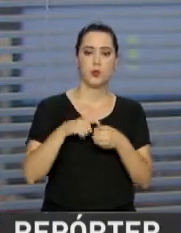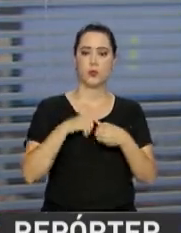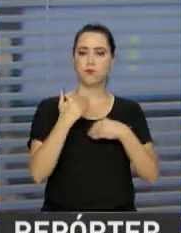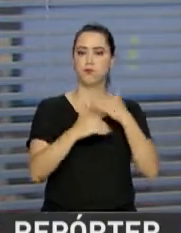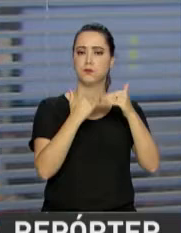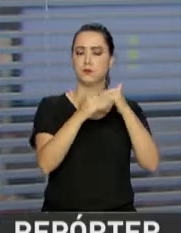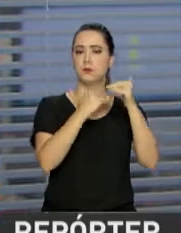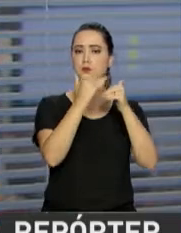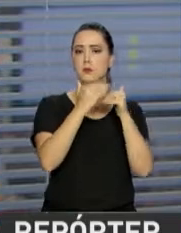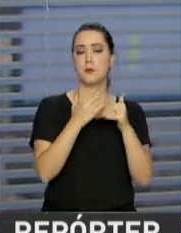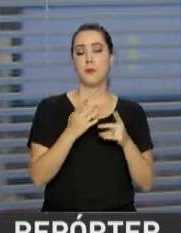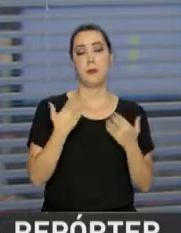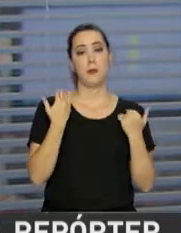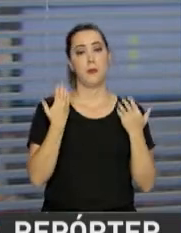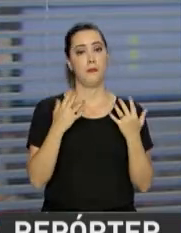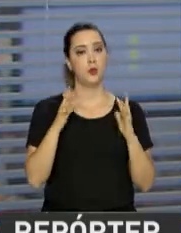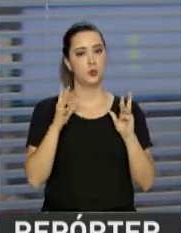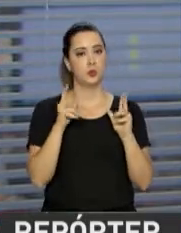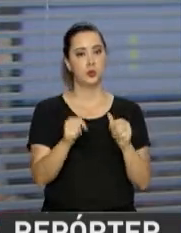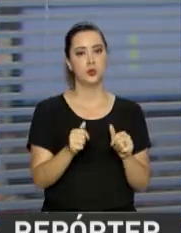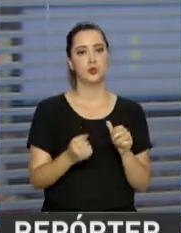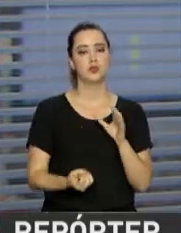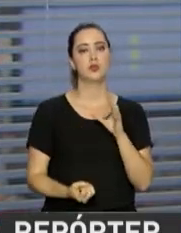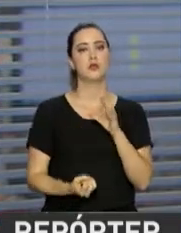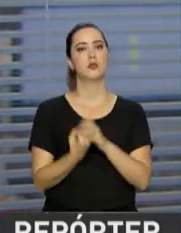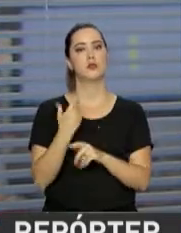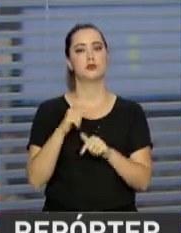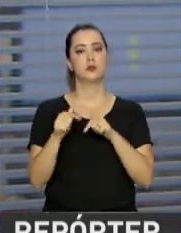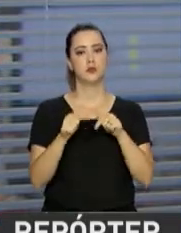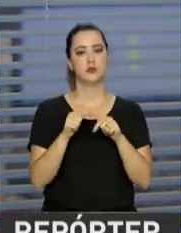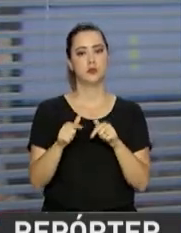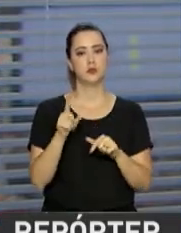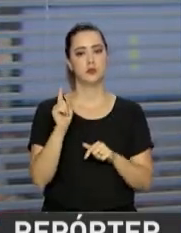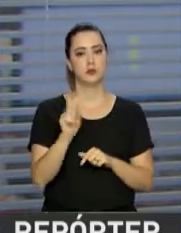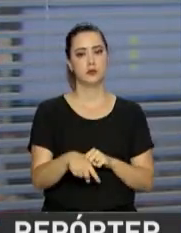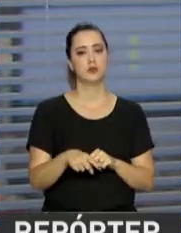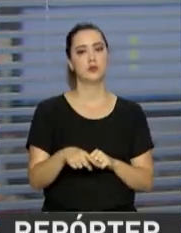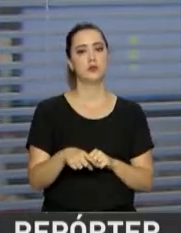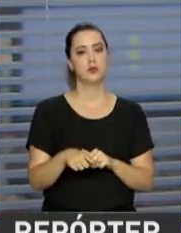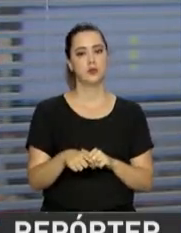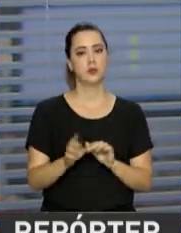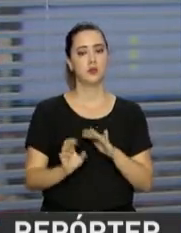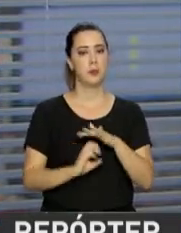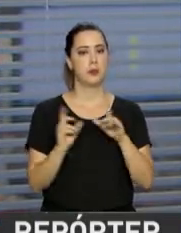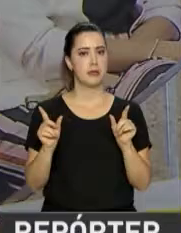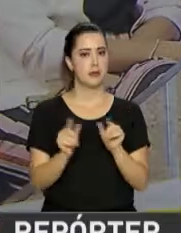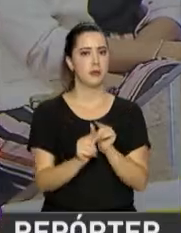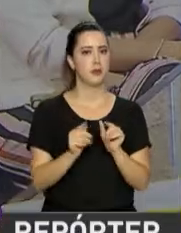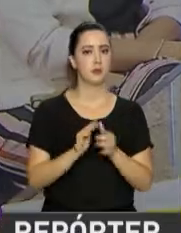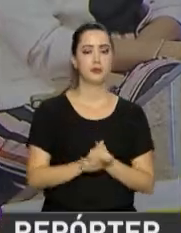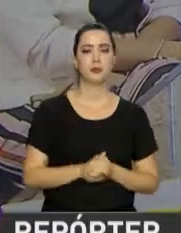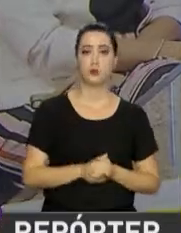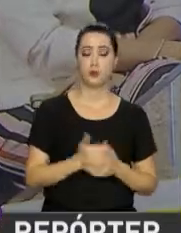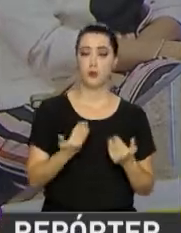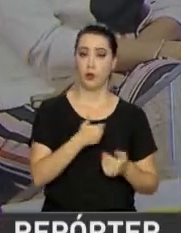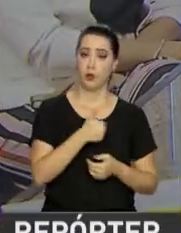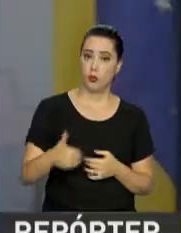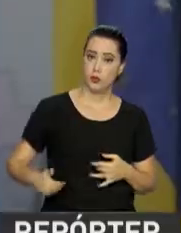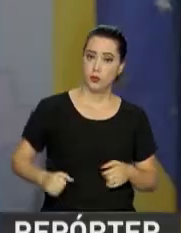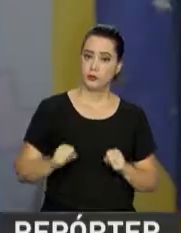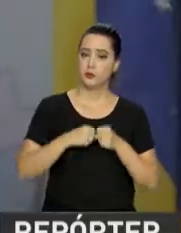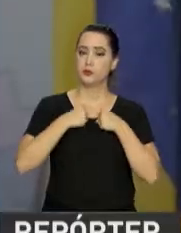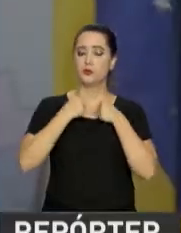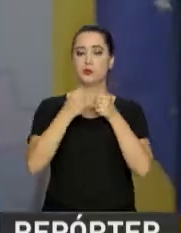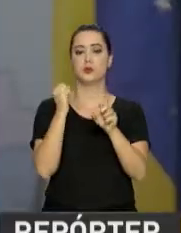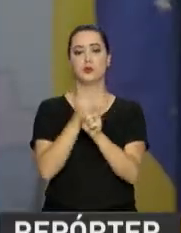uma retomada o ano passado, todos os empregos que foram gerados na economia foram de pequenos negócios. E o governo vem se empenhando